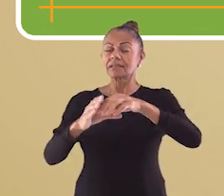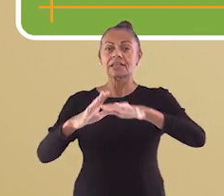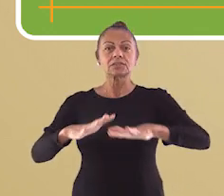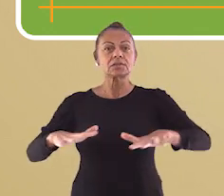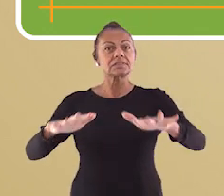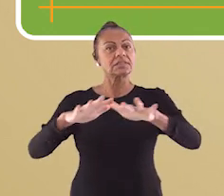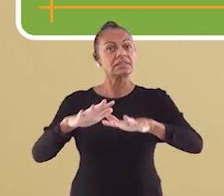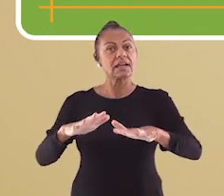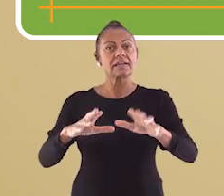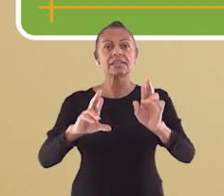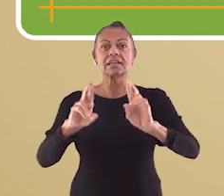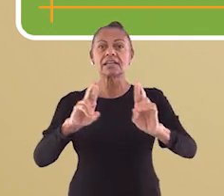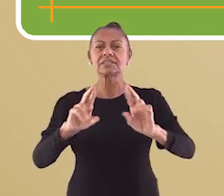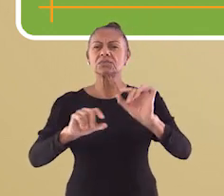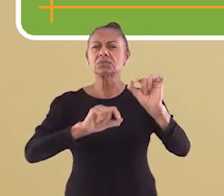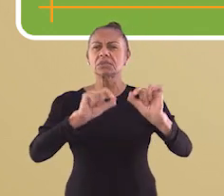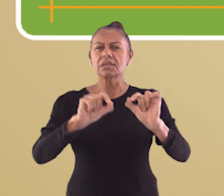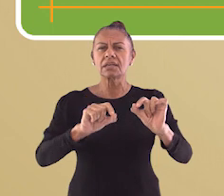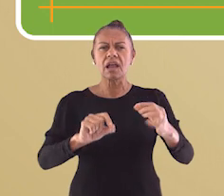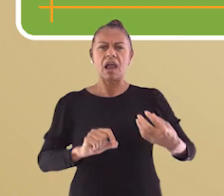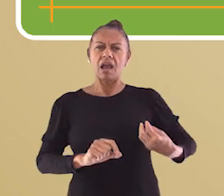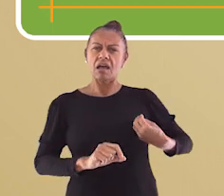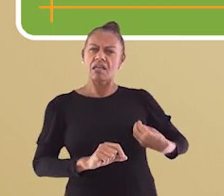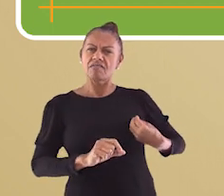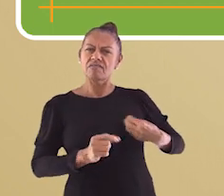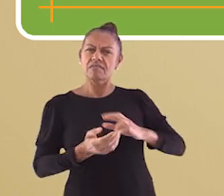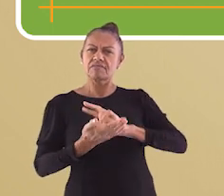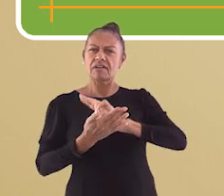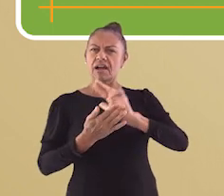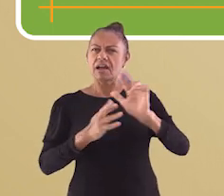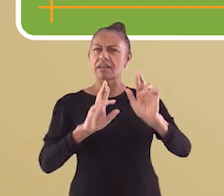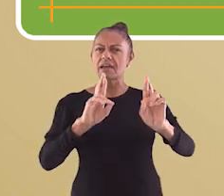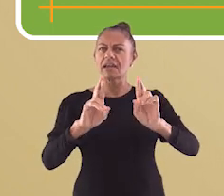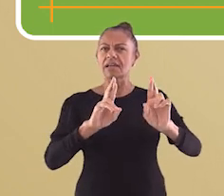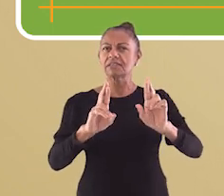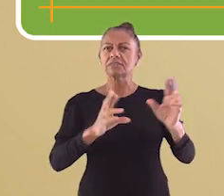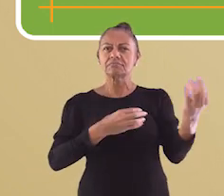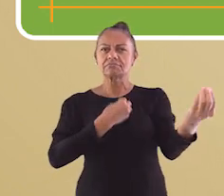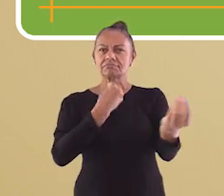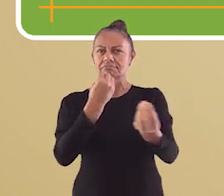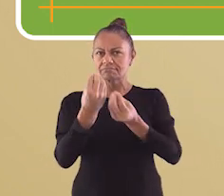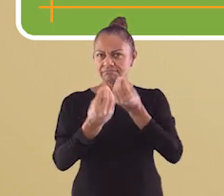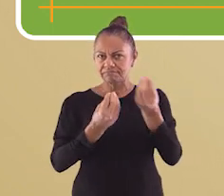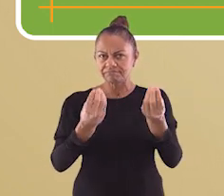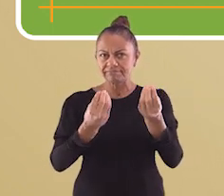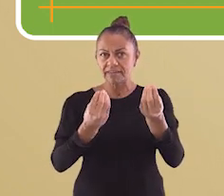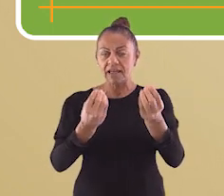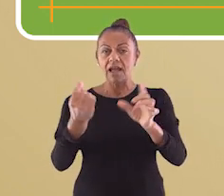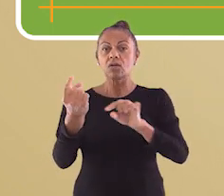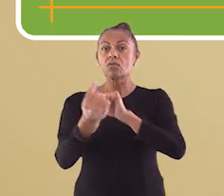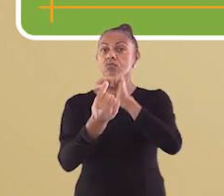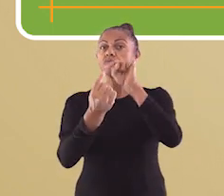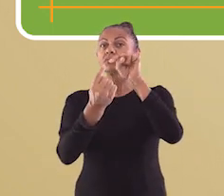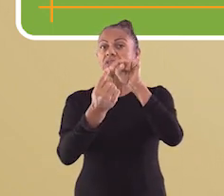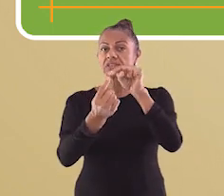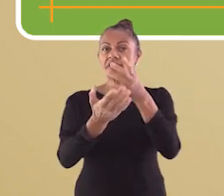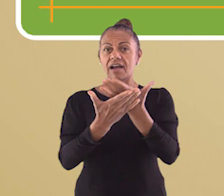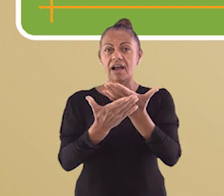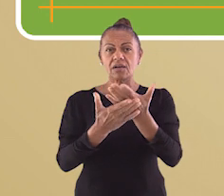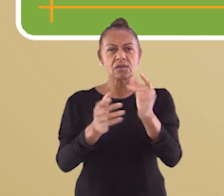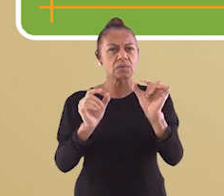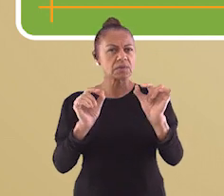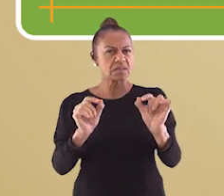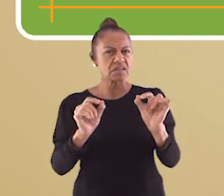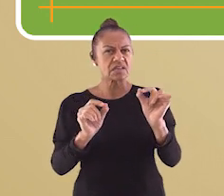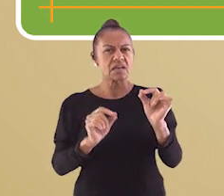com relação essencial com os demais seres vivos e outros componentes do ambiente. Já o objetivo dessa aula é conhecer diferentes